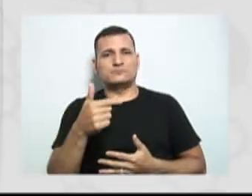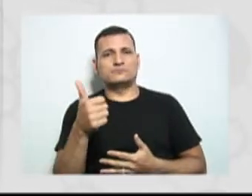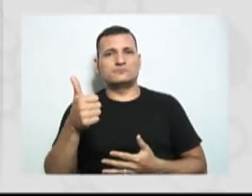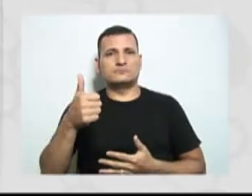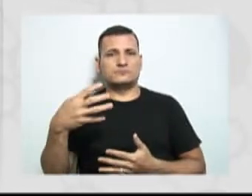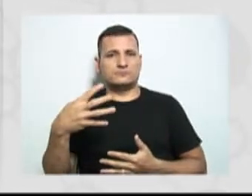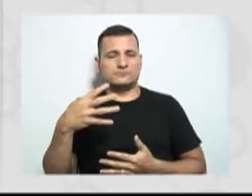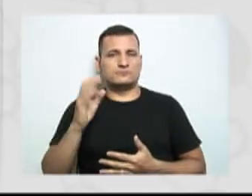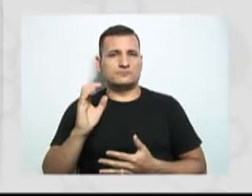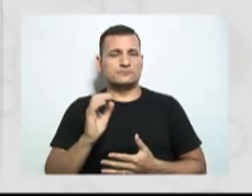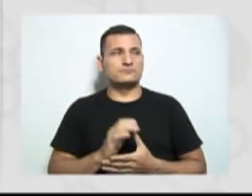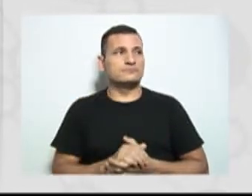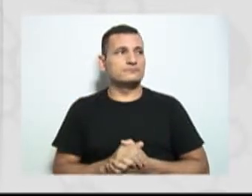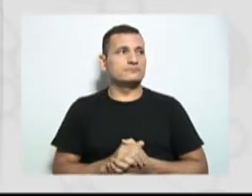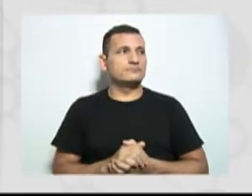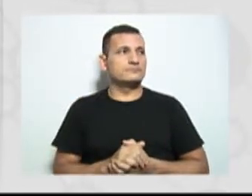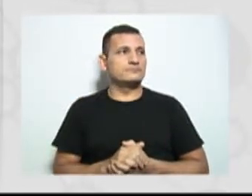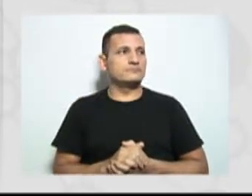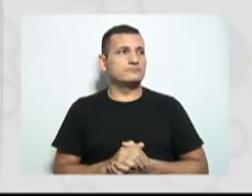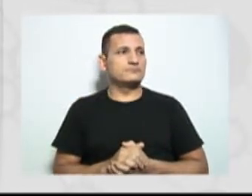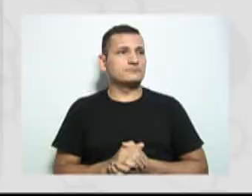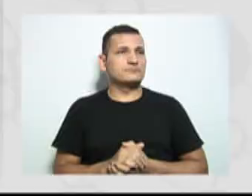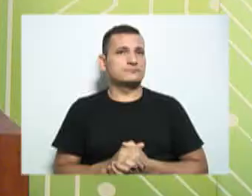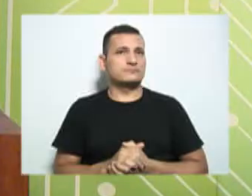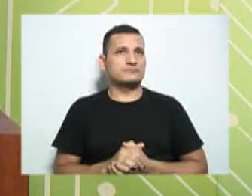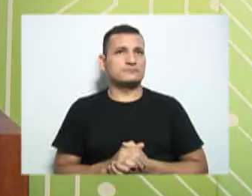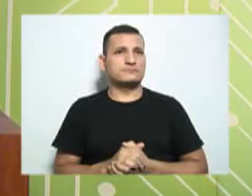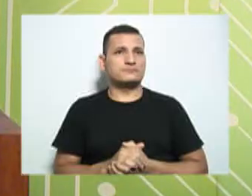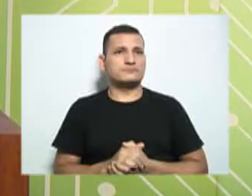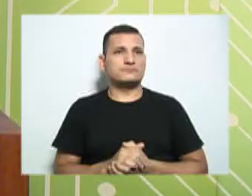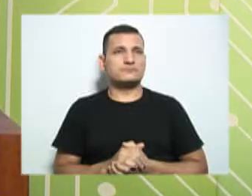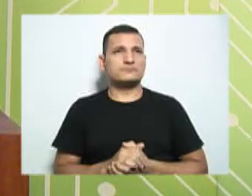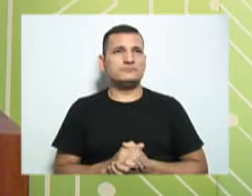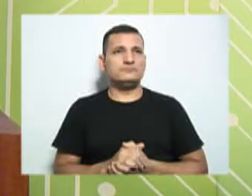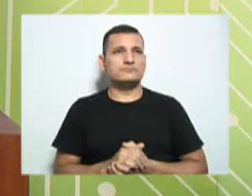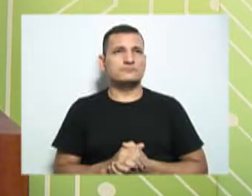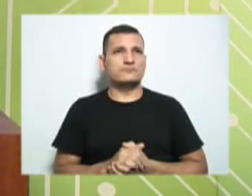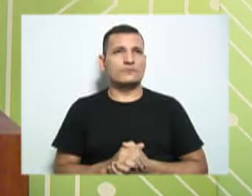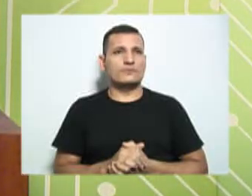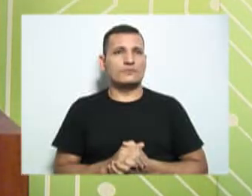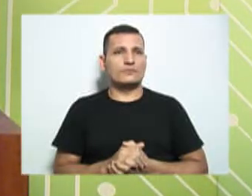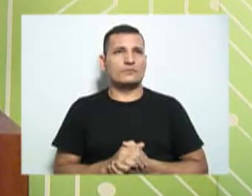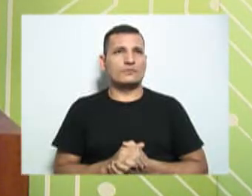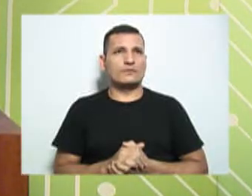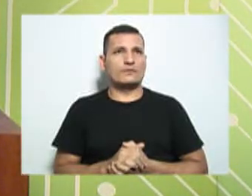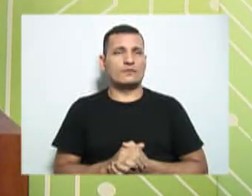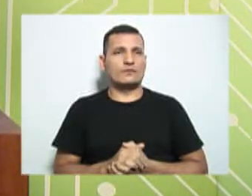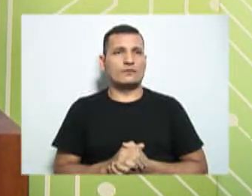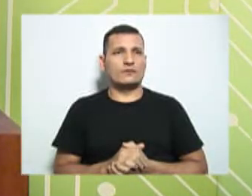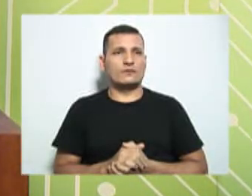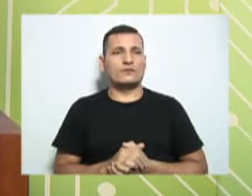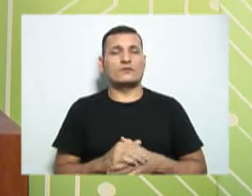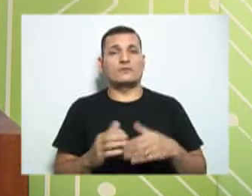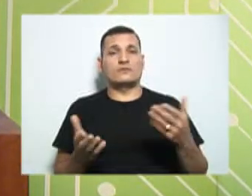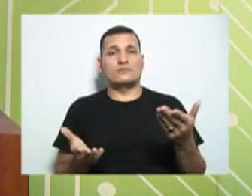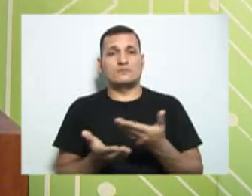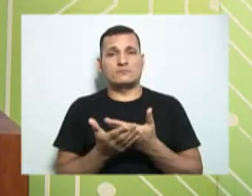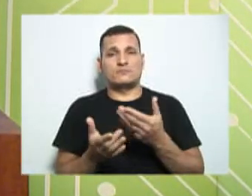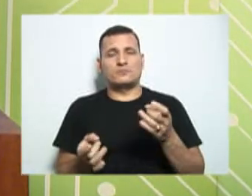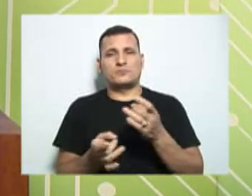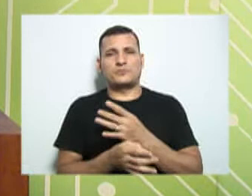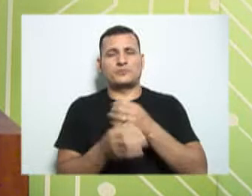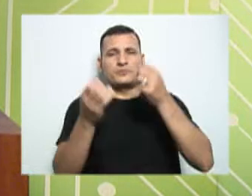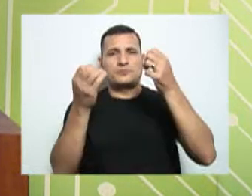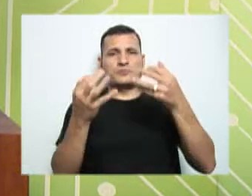12,14, correto? Aqui, alunos. Bom, a nossa aula, a explicação termina agora. Se estiverem